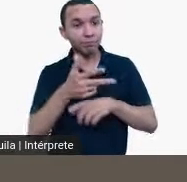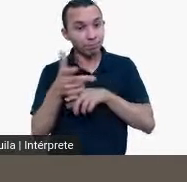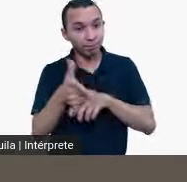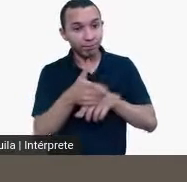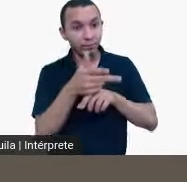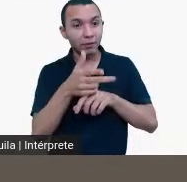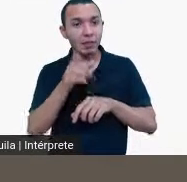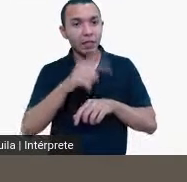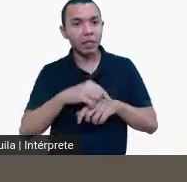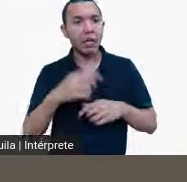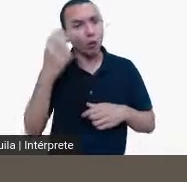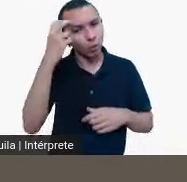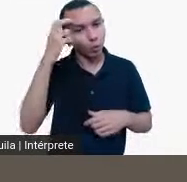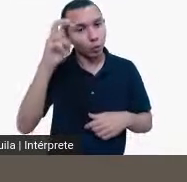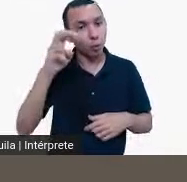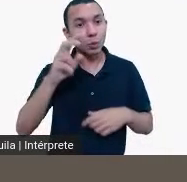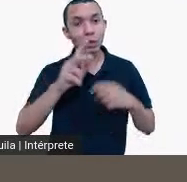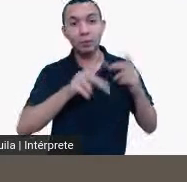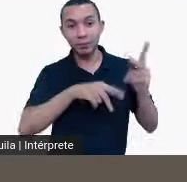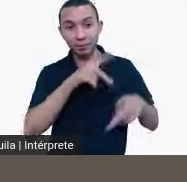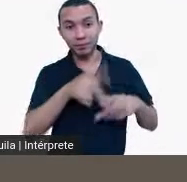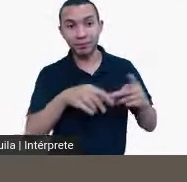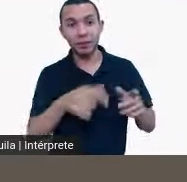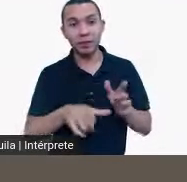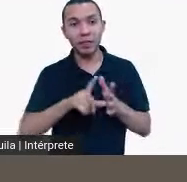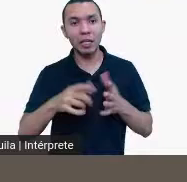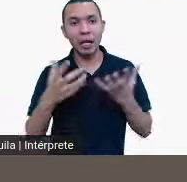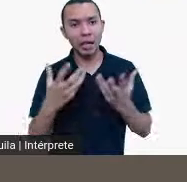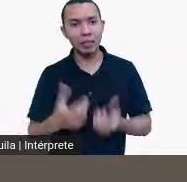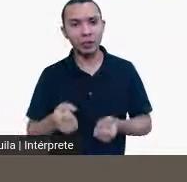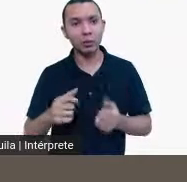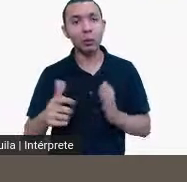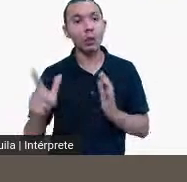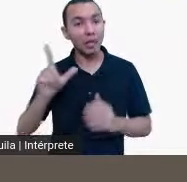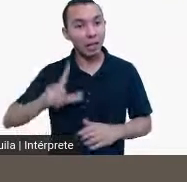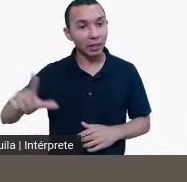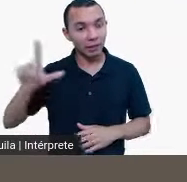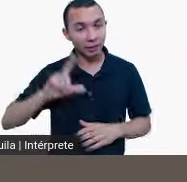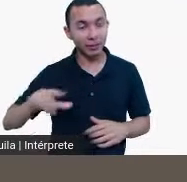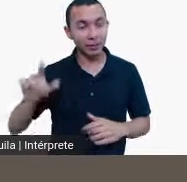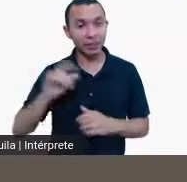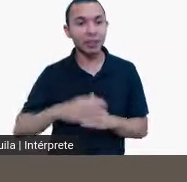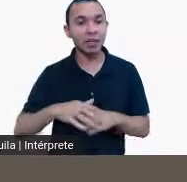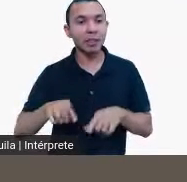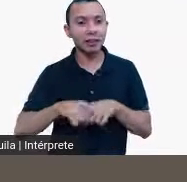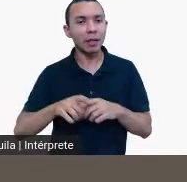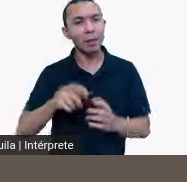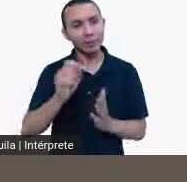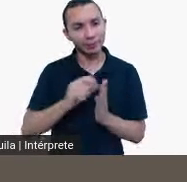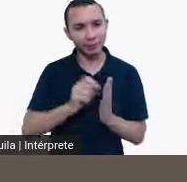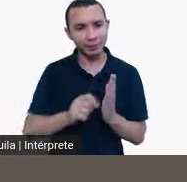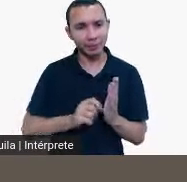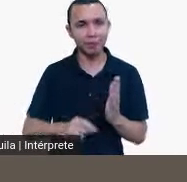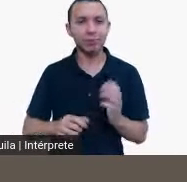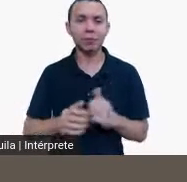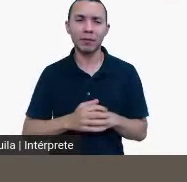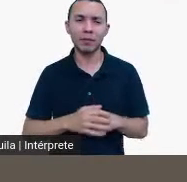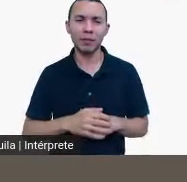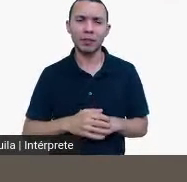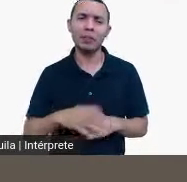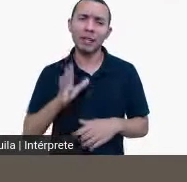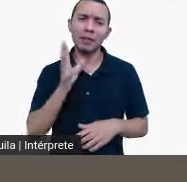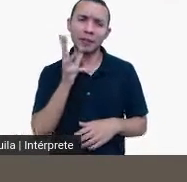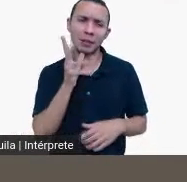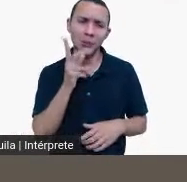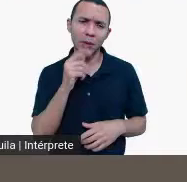posturas culturais que ele assumiu no plano literário e da arte erudita. Levará certo tempo para que a vida